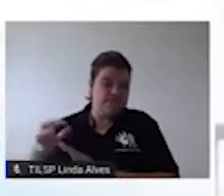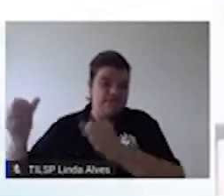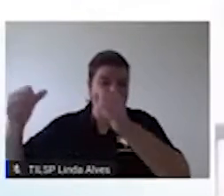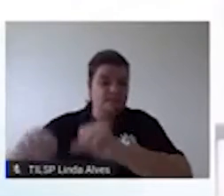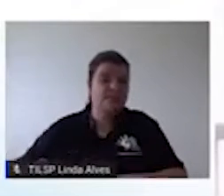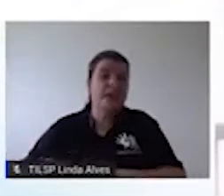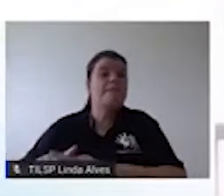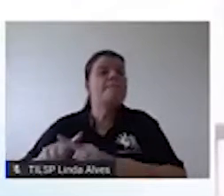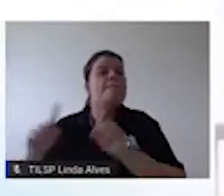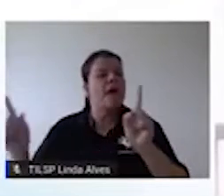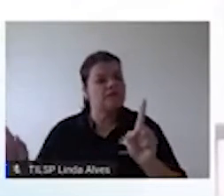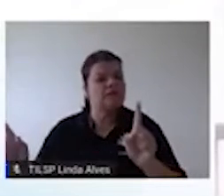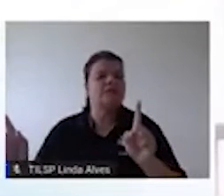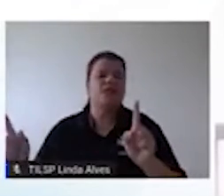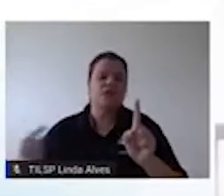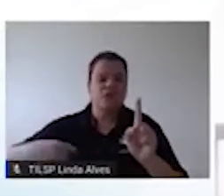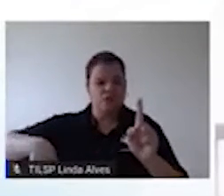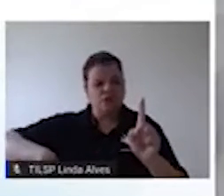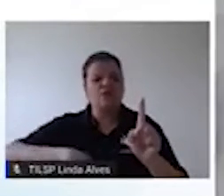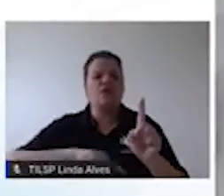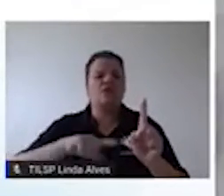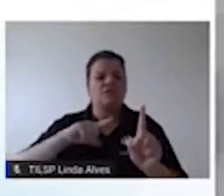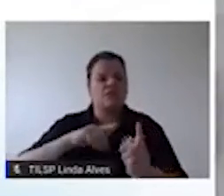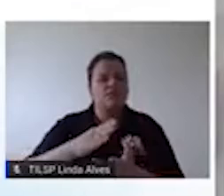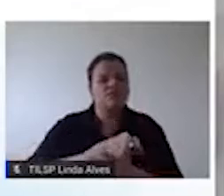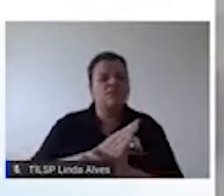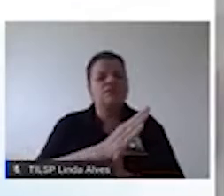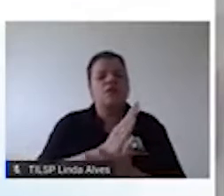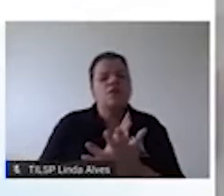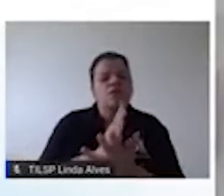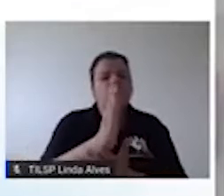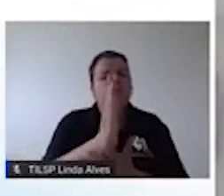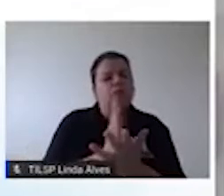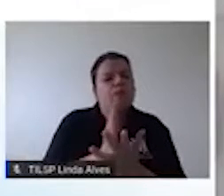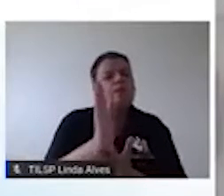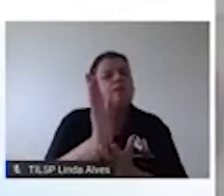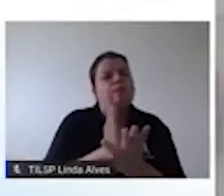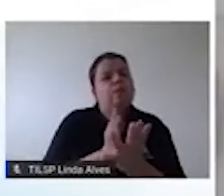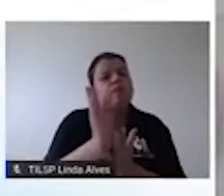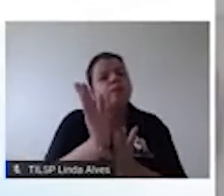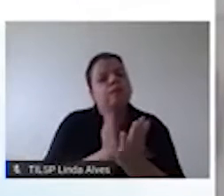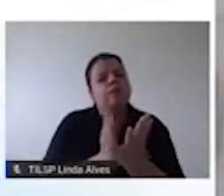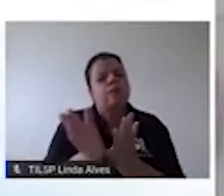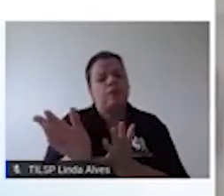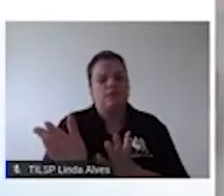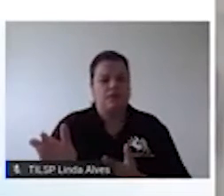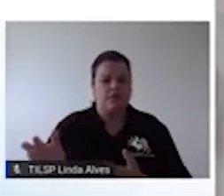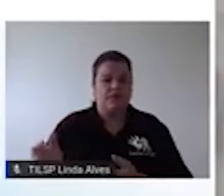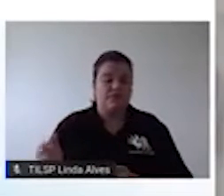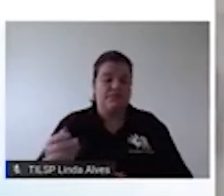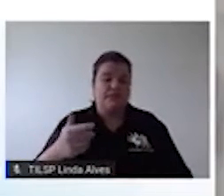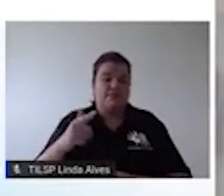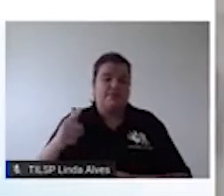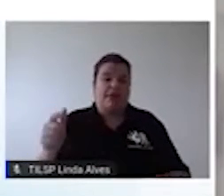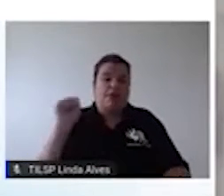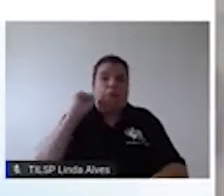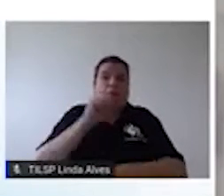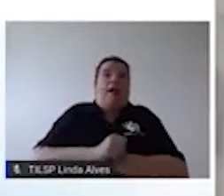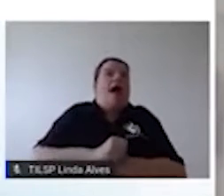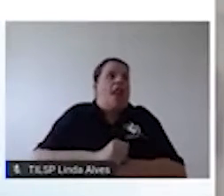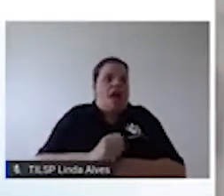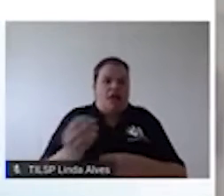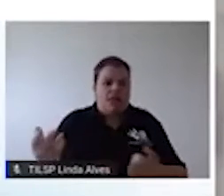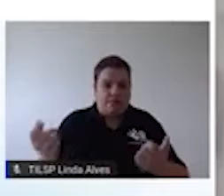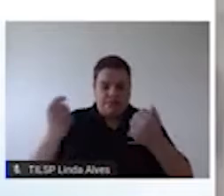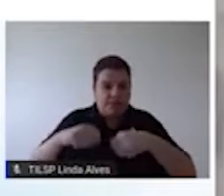né? Mas também porque nós temos segmentos de população no Brasil que não têm condições de fazer